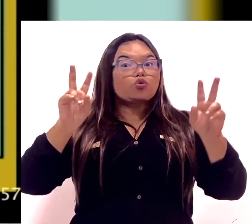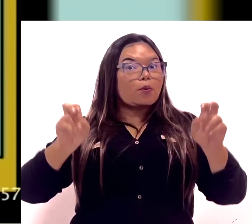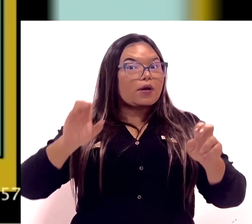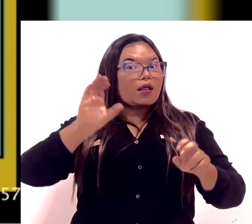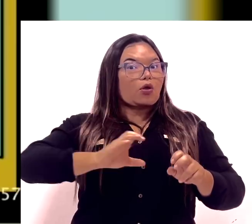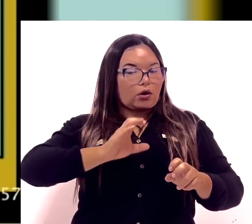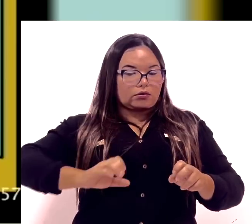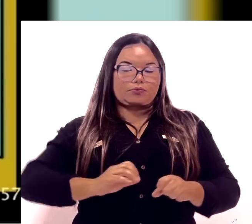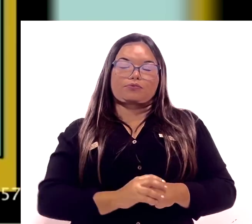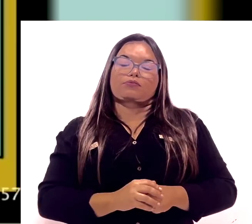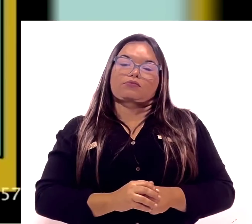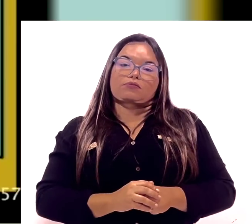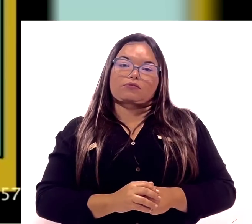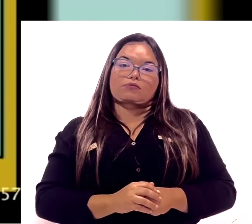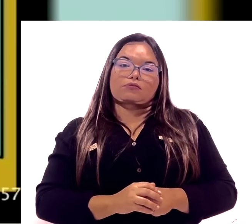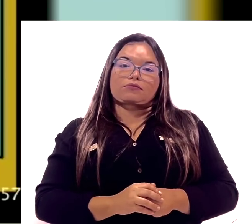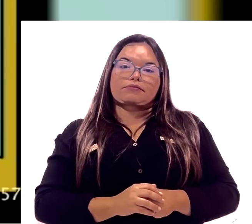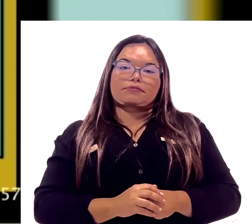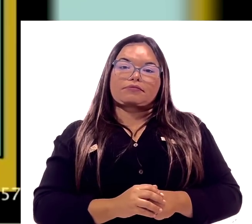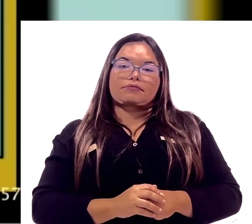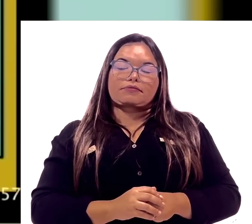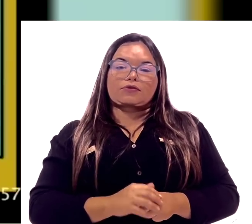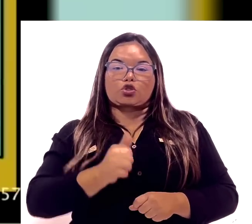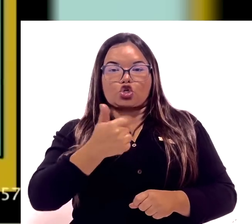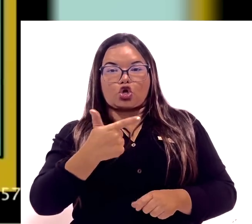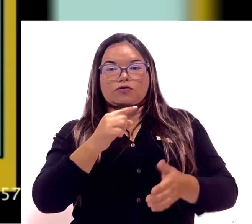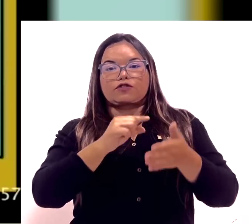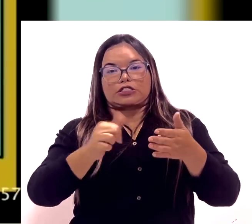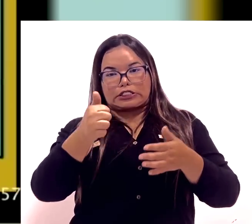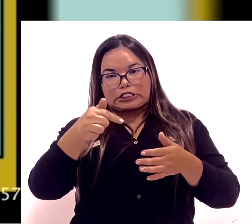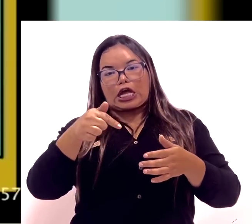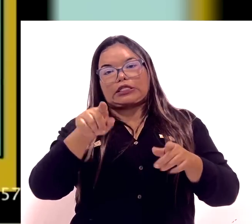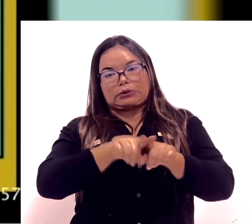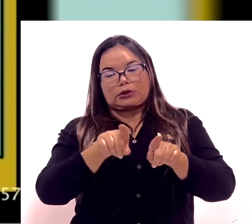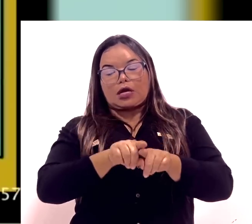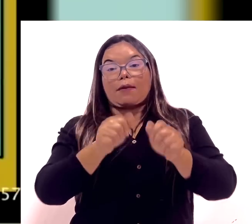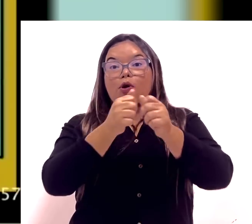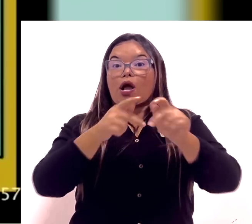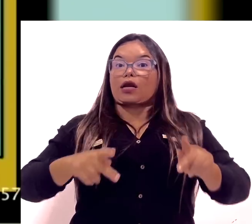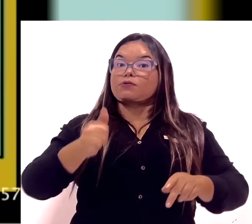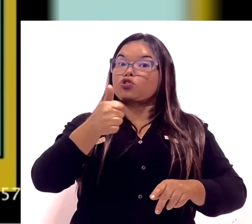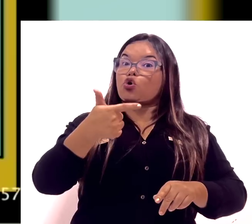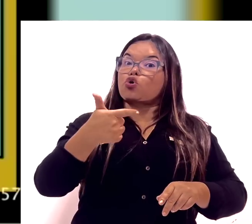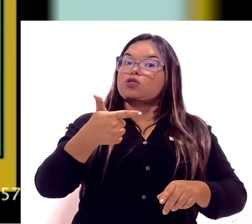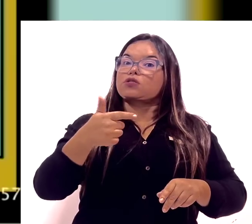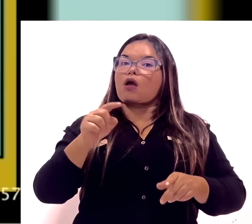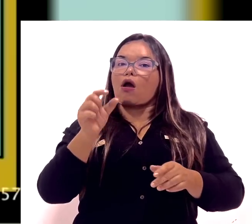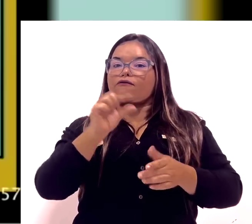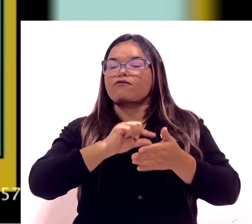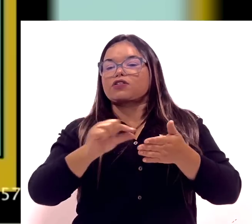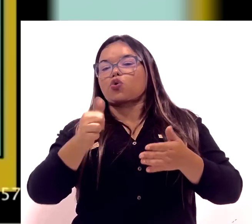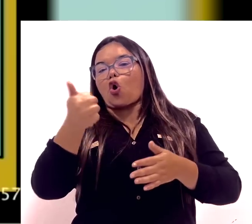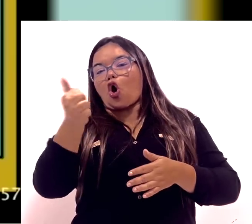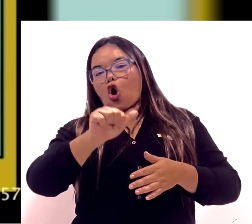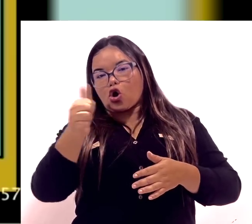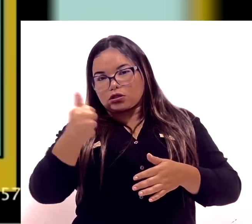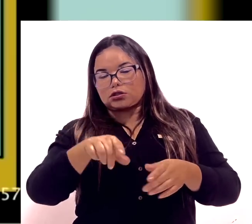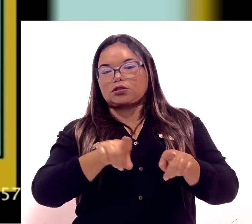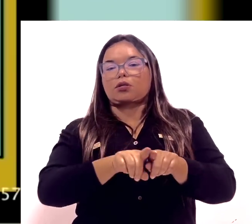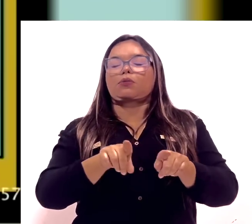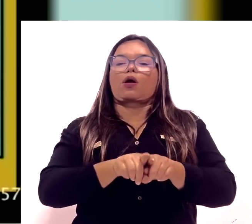7, um tempo, tempos e metade de um tempo. Apocalipse 11, 2, 42 meses. Apocalipse 11,